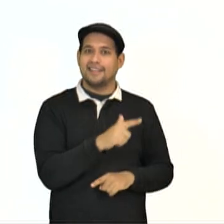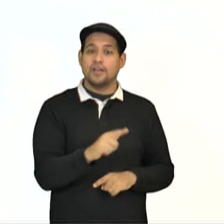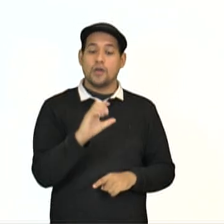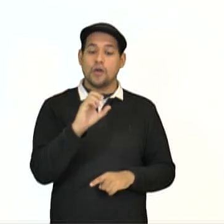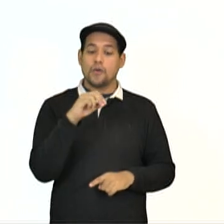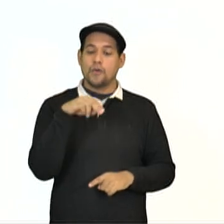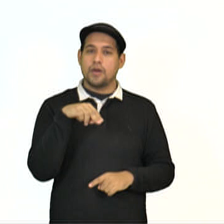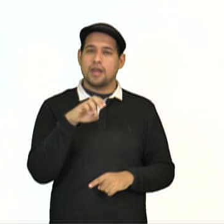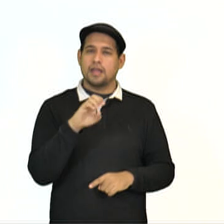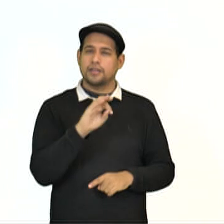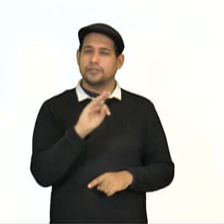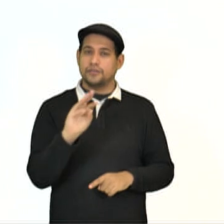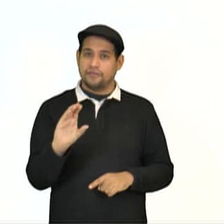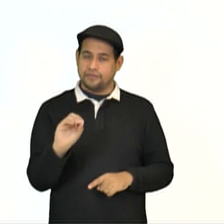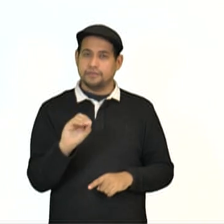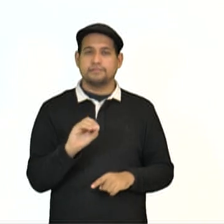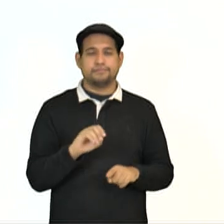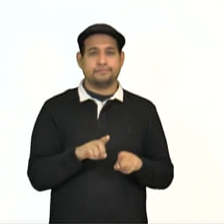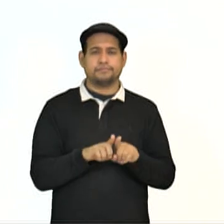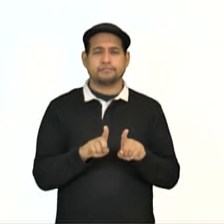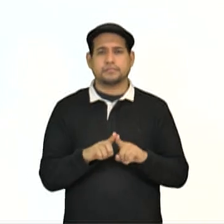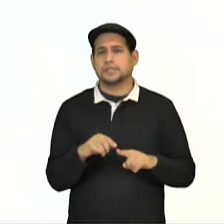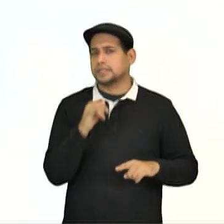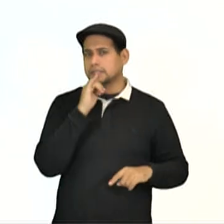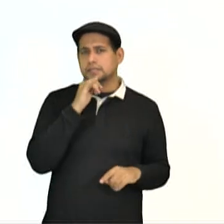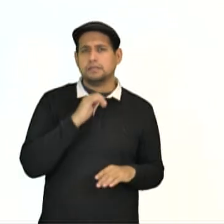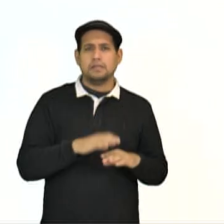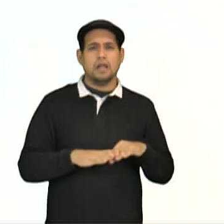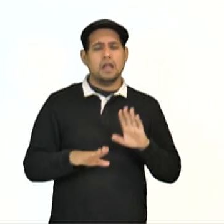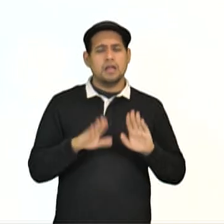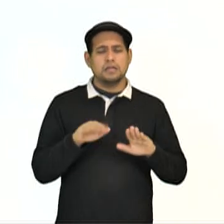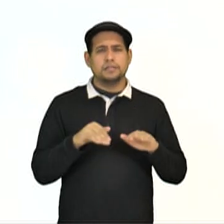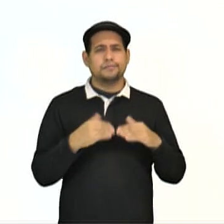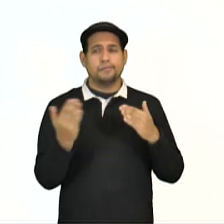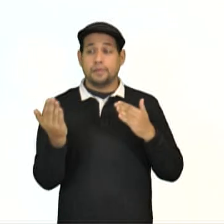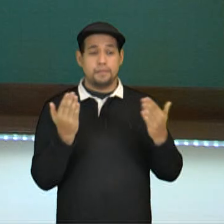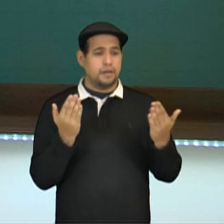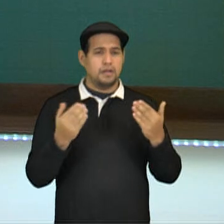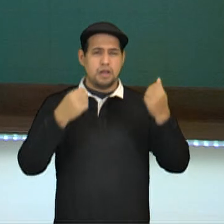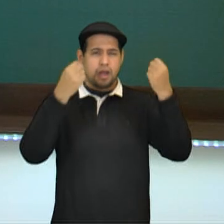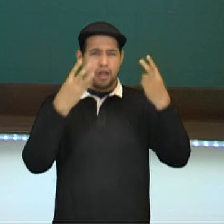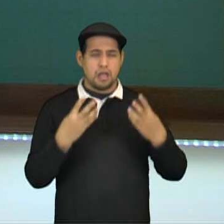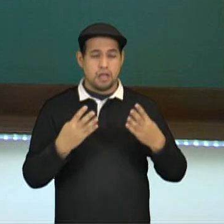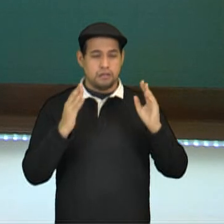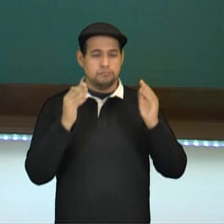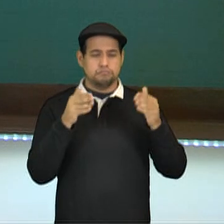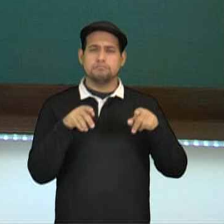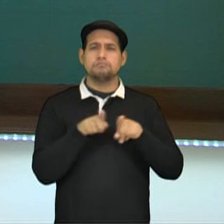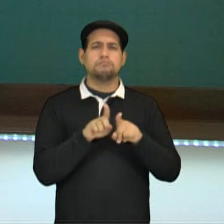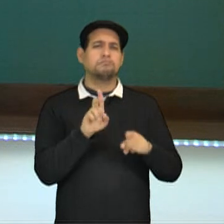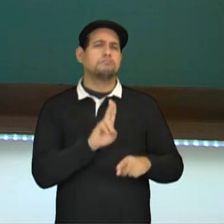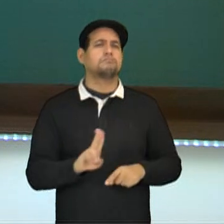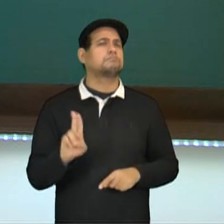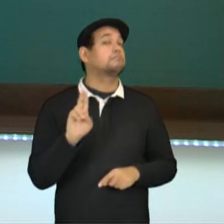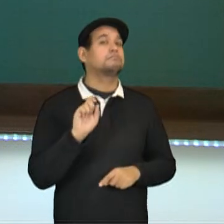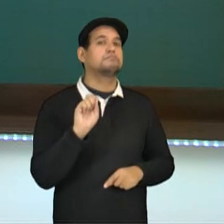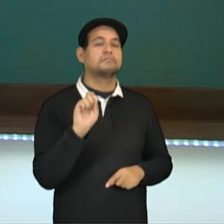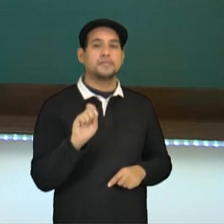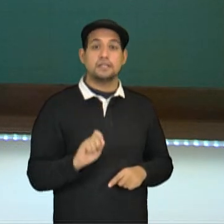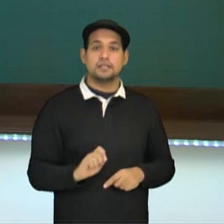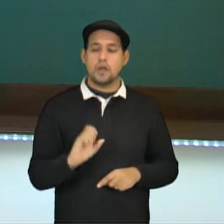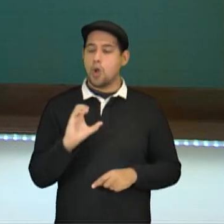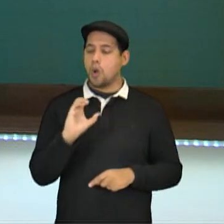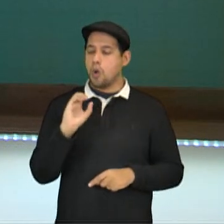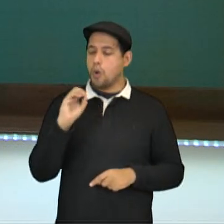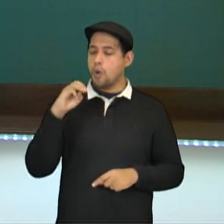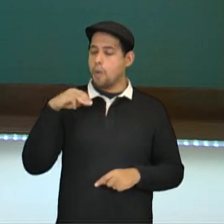ela é uma comparação implícita. Geralmente, quando eu uso uma comparação explícita, direta, eu vou usar aqui o como,